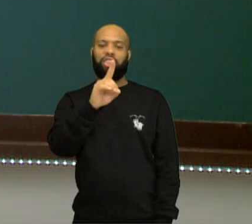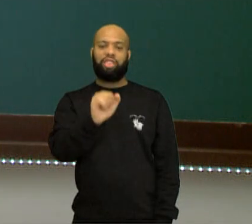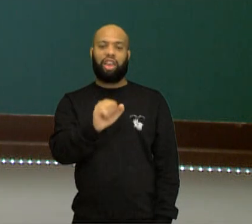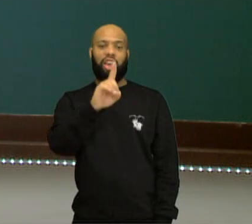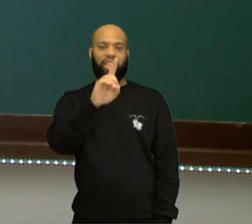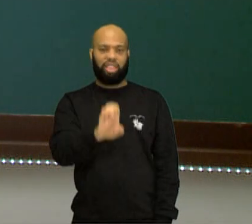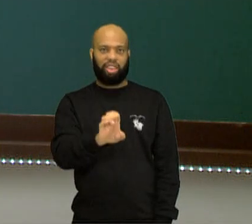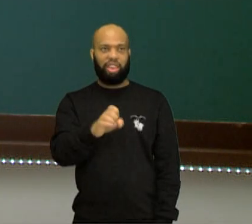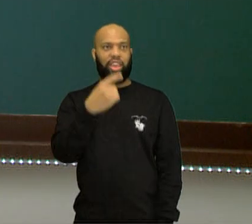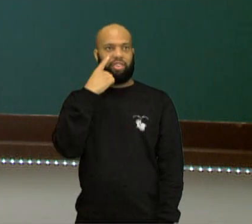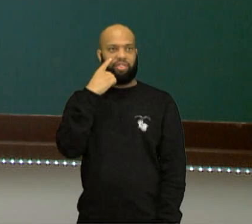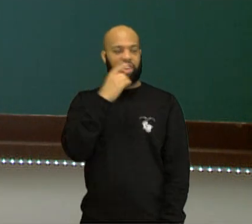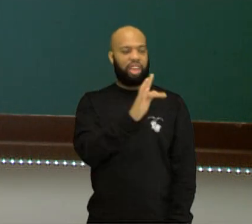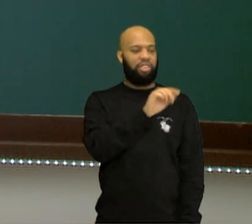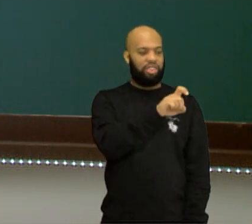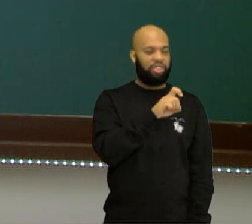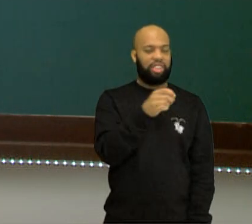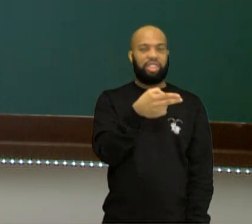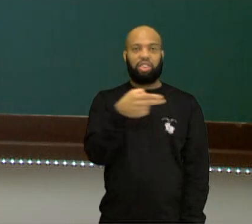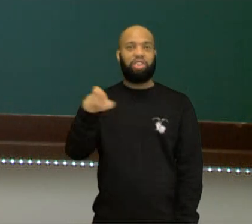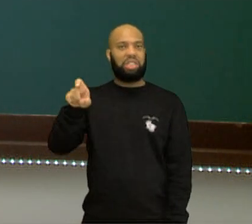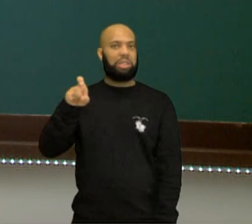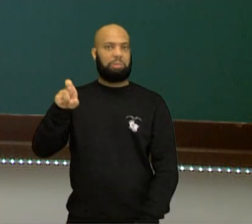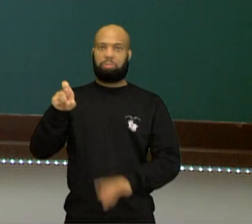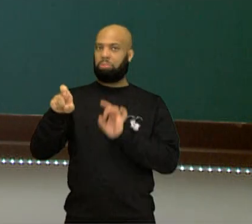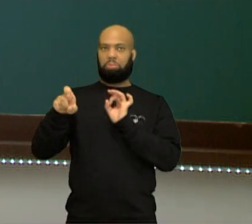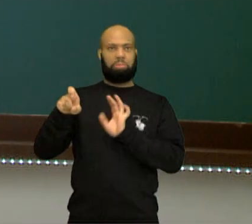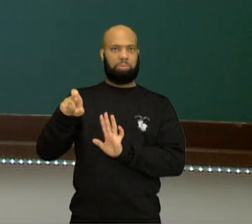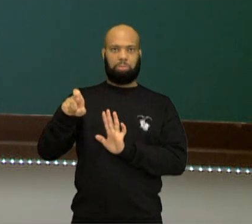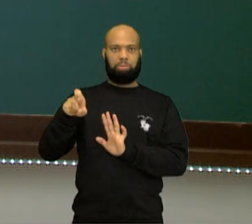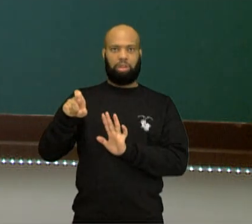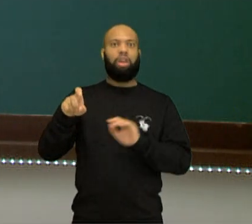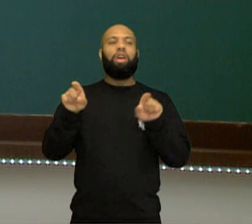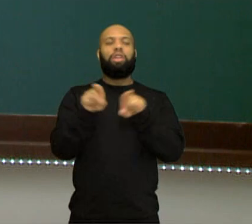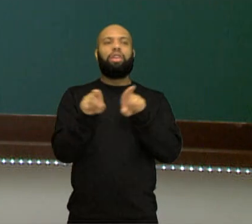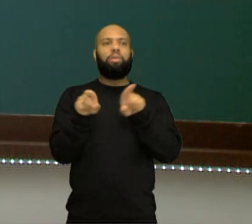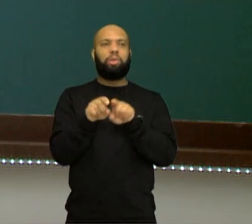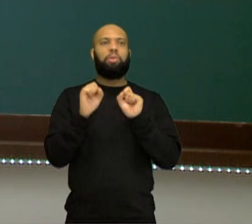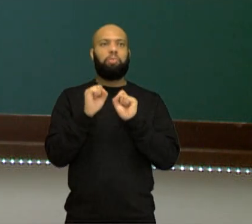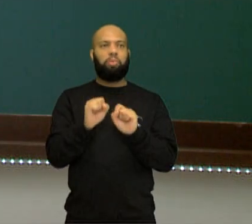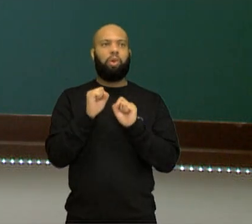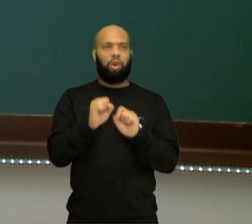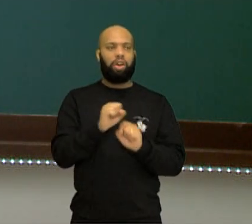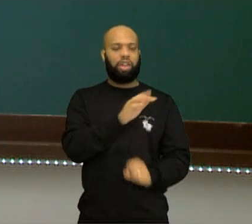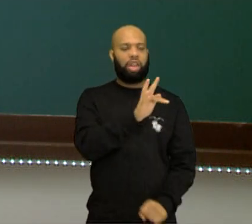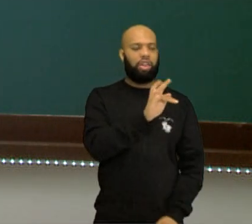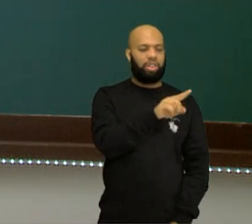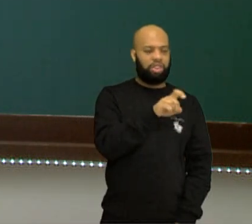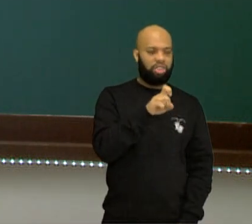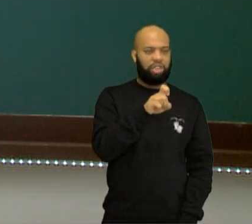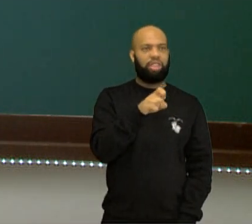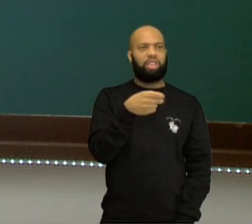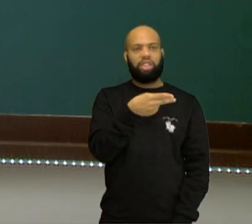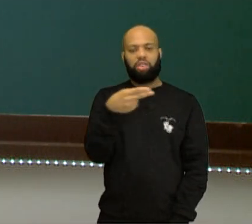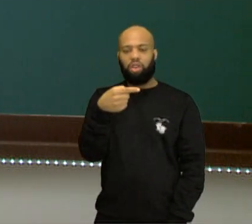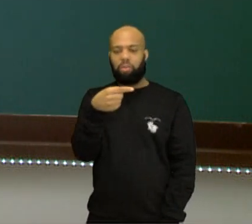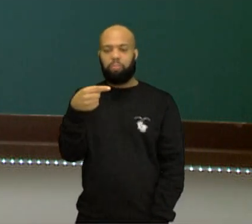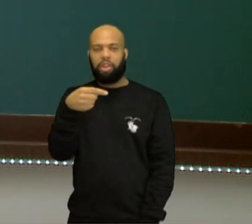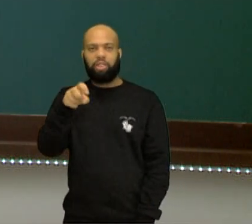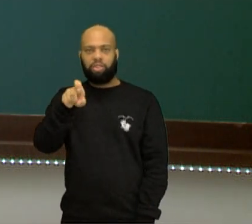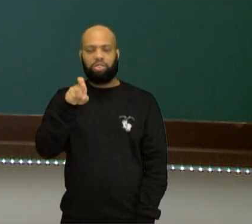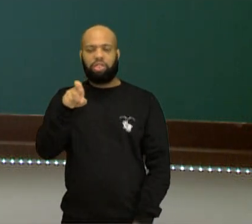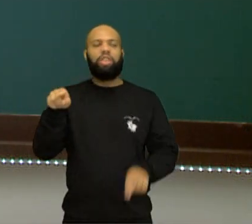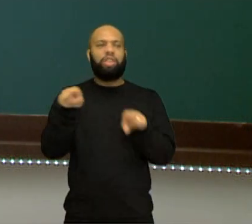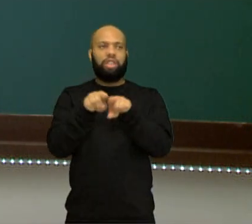agora, né? F de x igual a x. Ou também ela pode ser f de x igual a menos x,